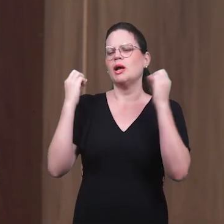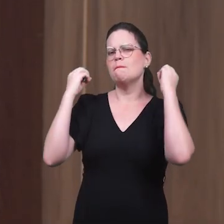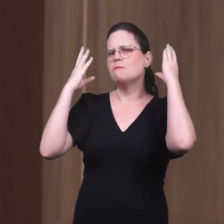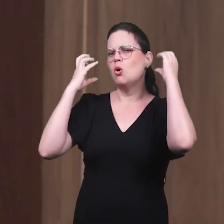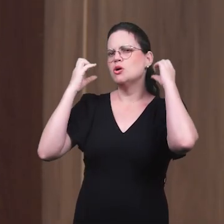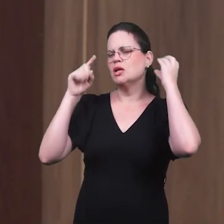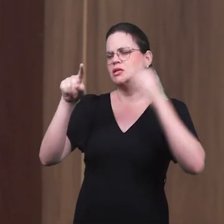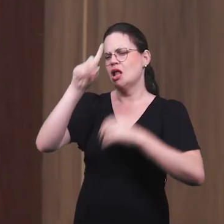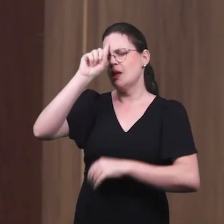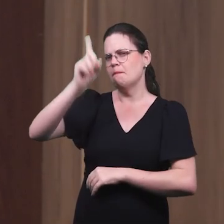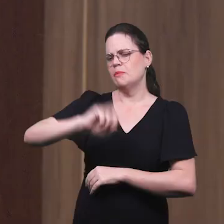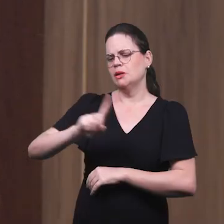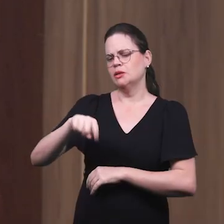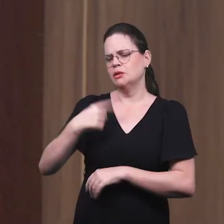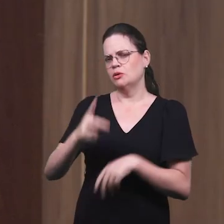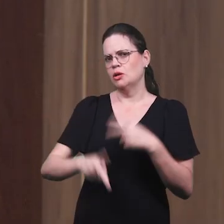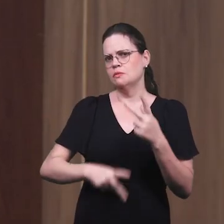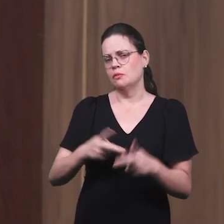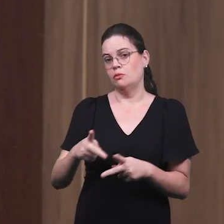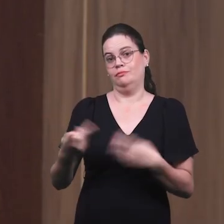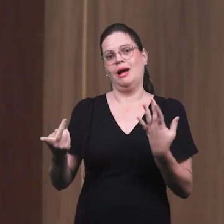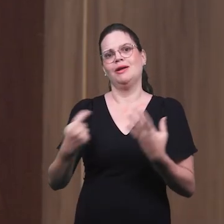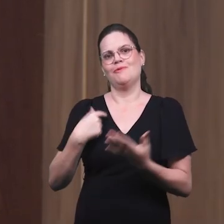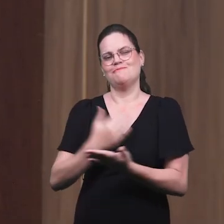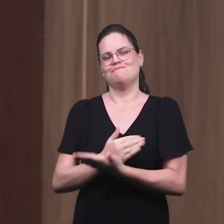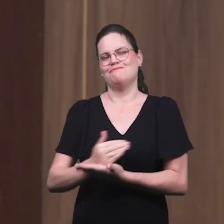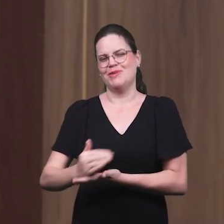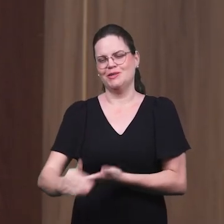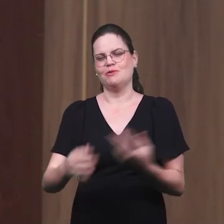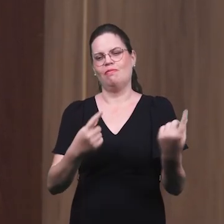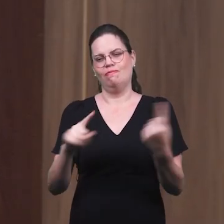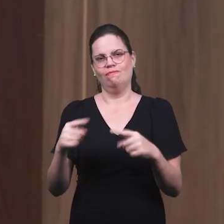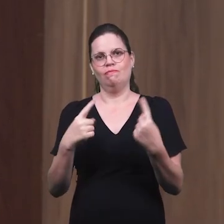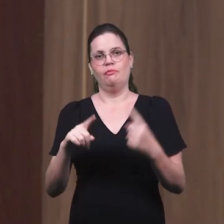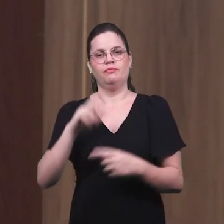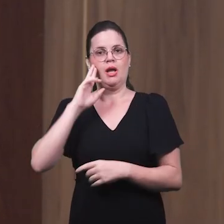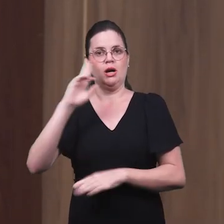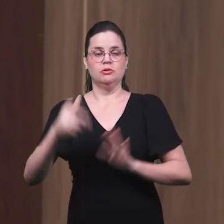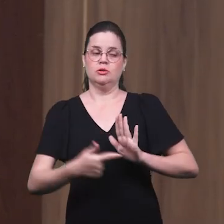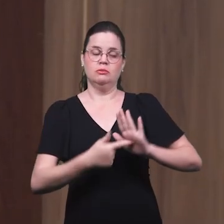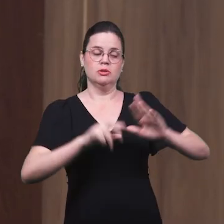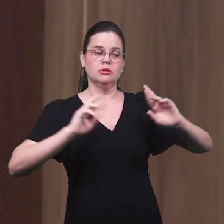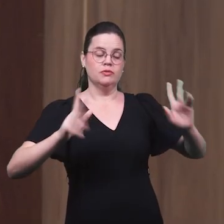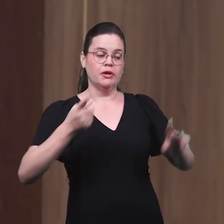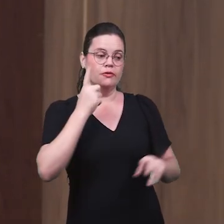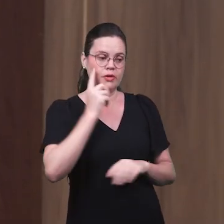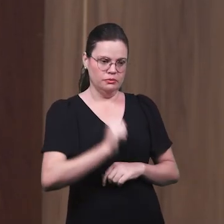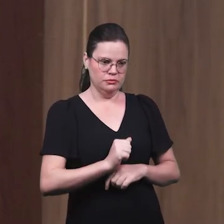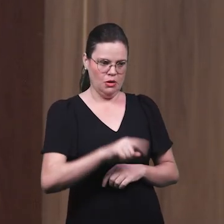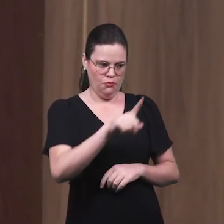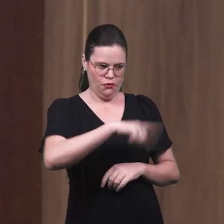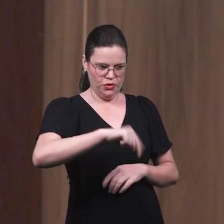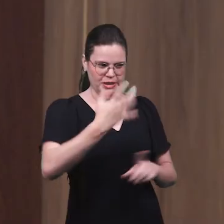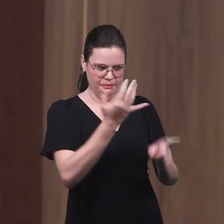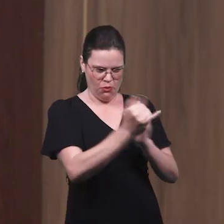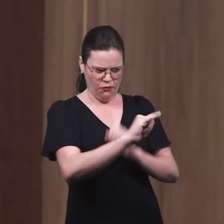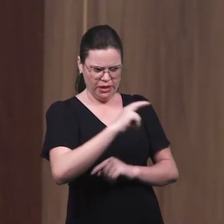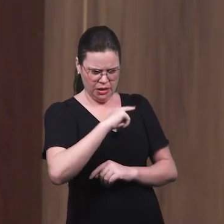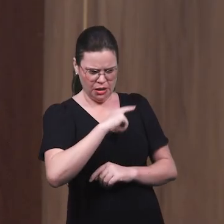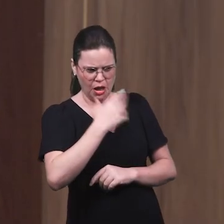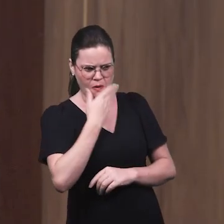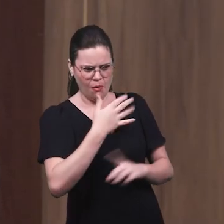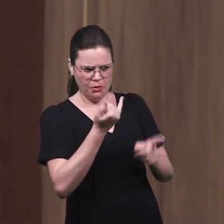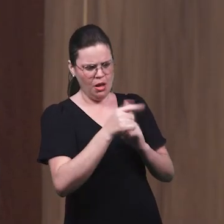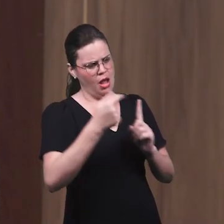Deus tinha colocado à frente era um problema naquela hora. E o Senhor mostra a diferença. Ó, peraí, deixa eu falar. Se tem algum profeta no meio de vocês, eu